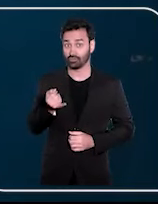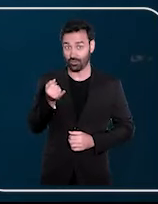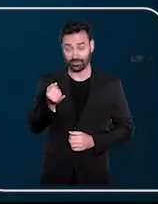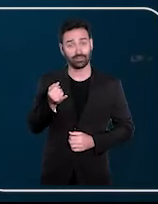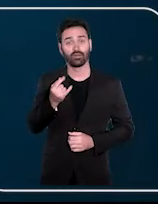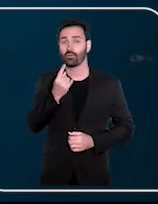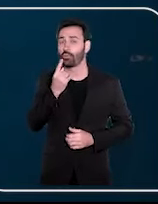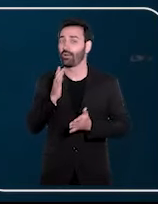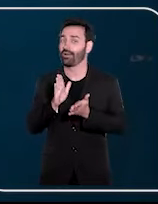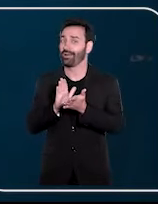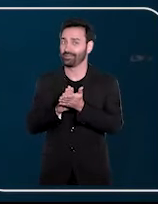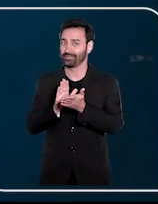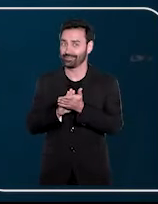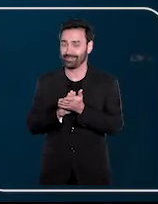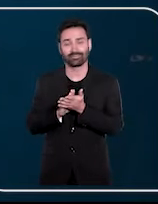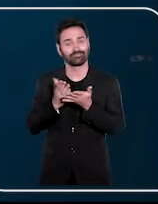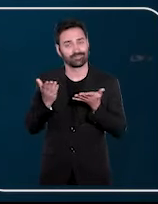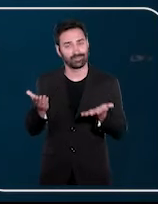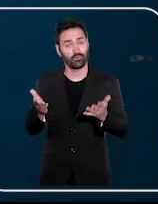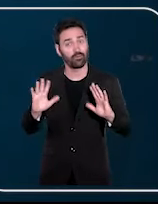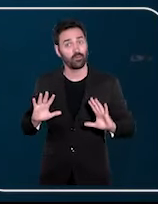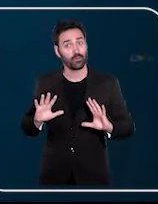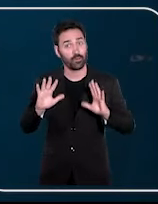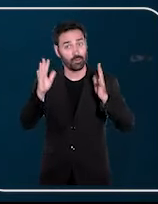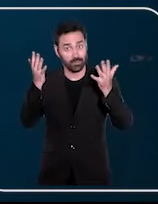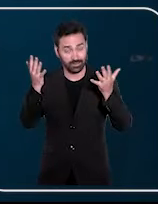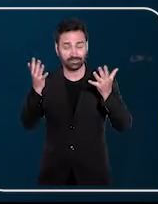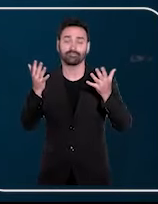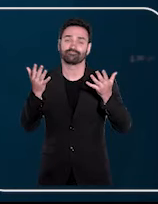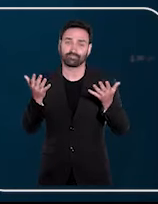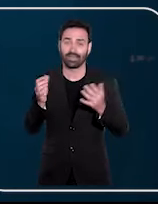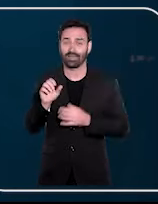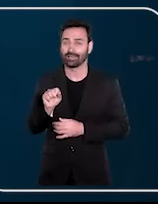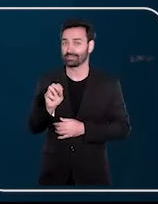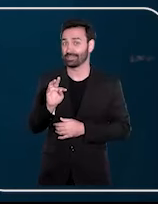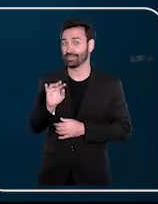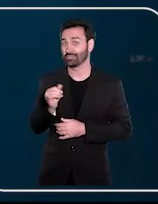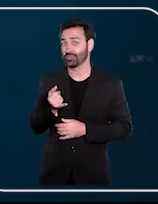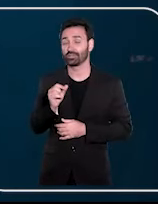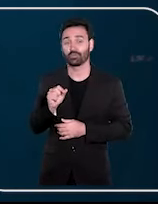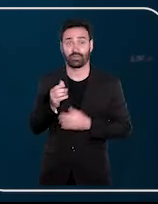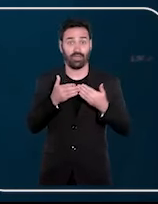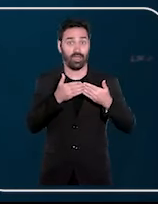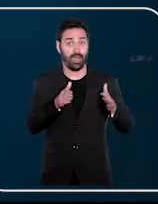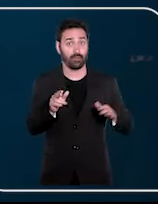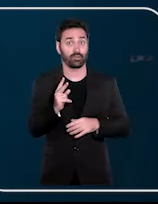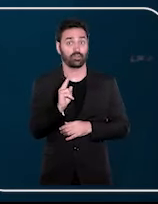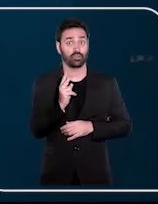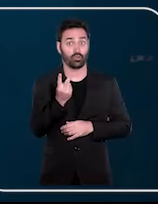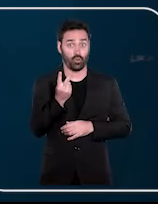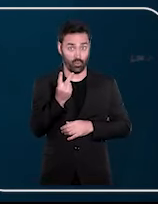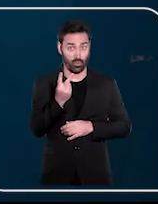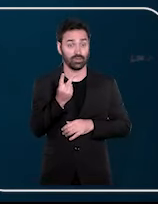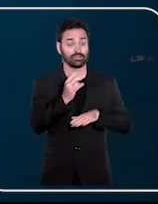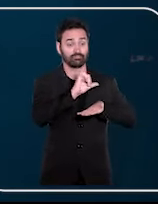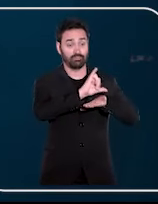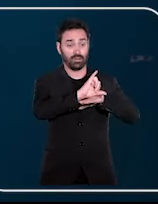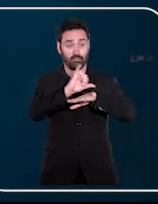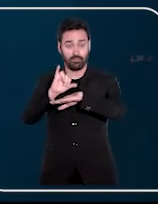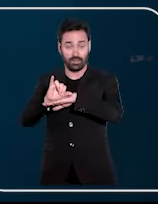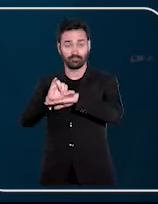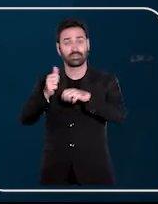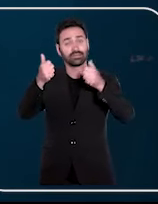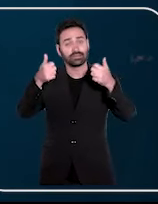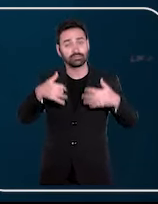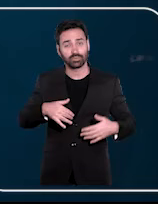STJ está de aniversário e, como parte das comemorações, o tribunal inaugura duas exposições sobre a